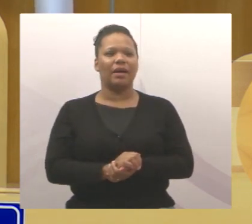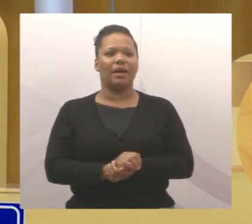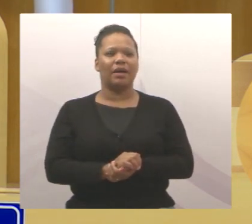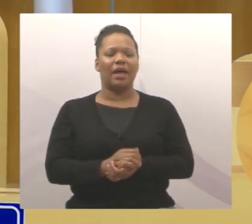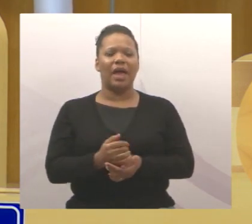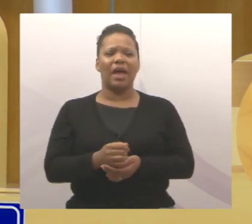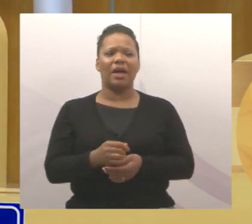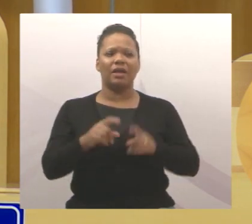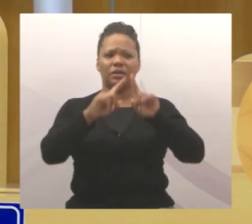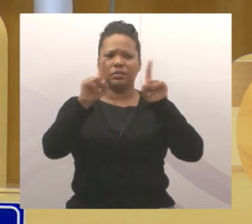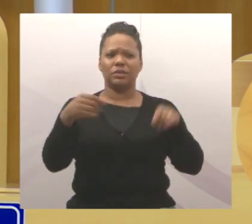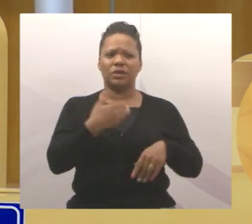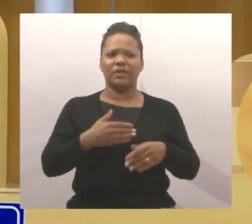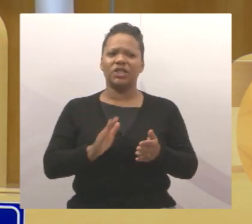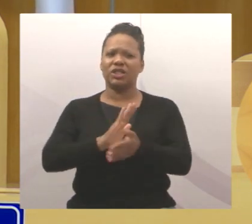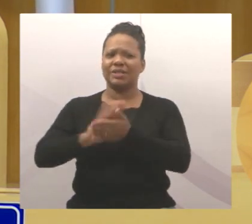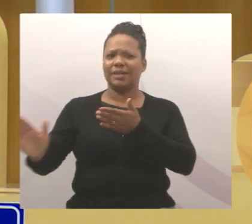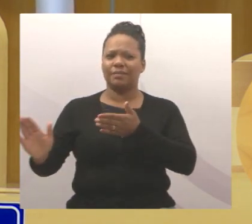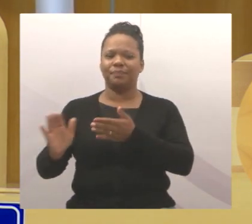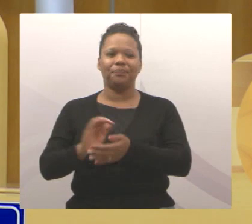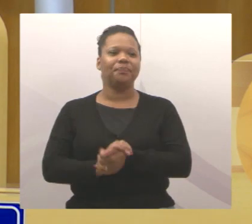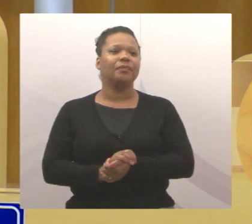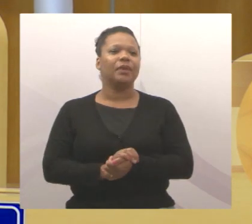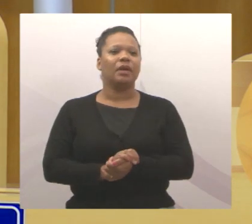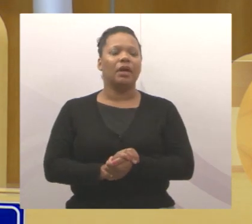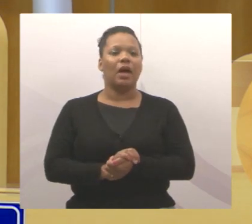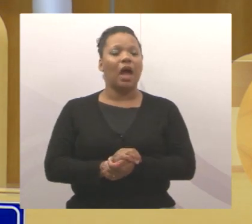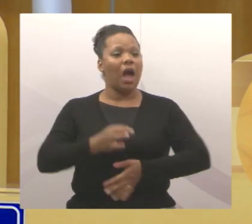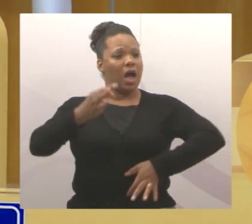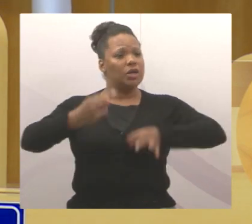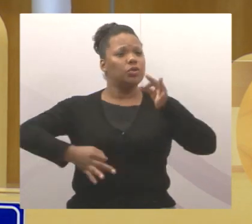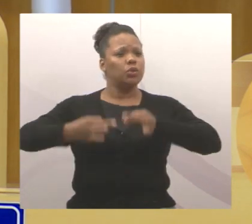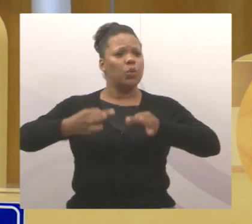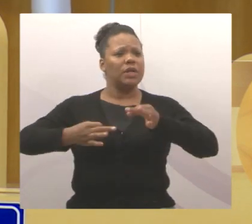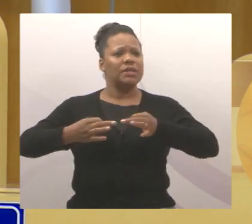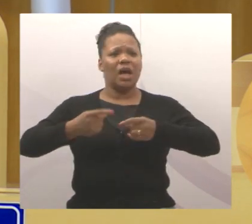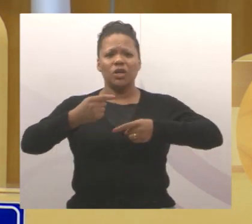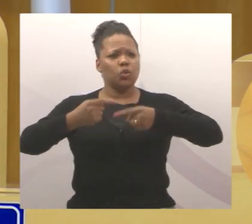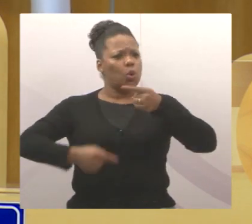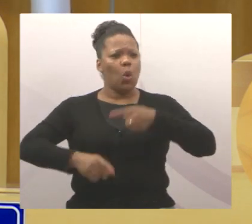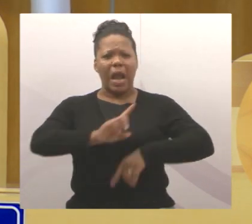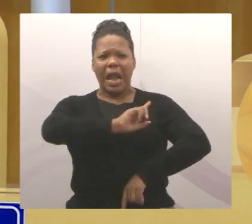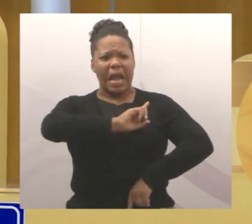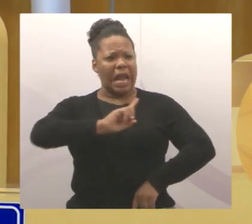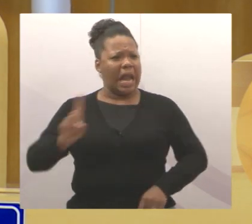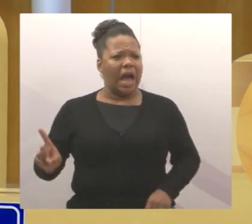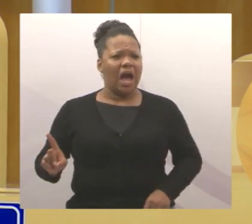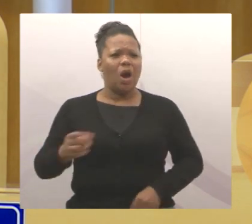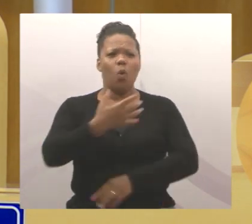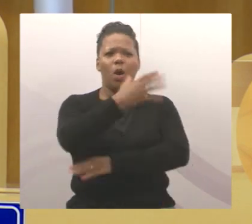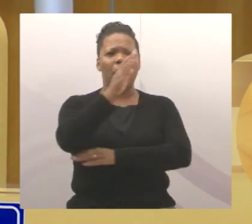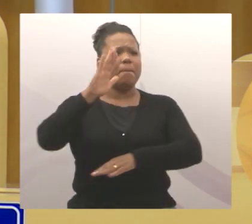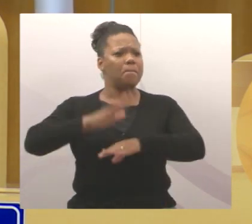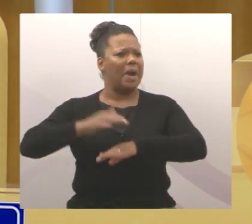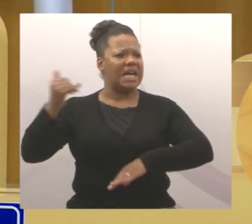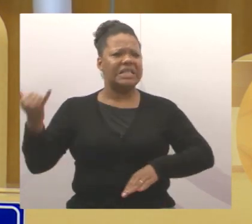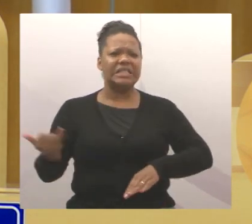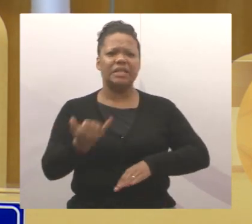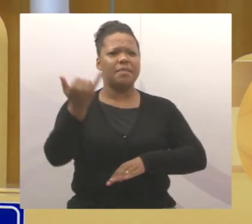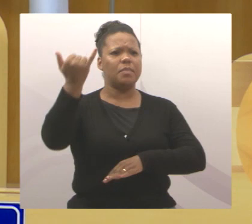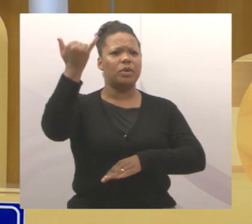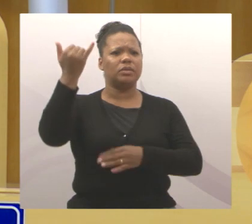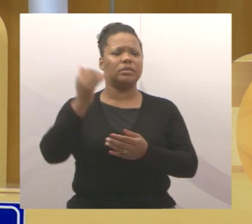como servidora, é melhor falar pouco. A juíza de Jacareí negou, disse que o meio ambiente era mais importante